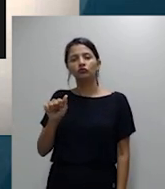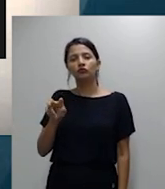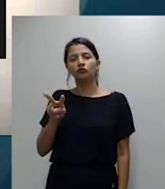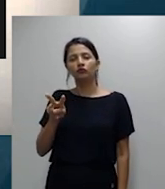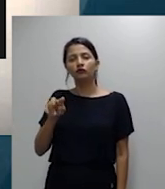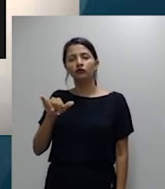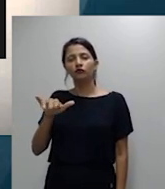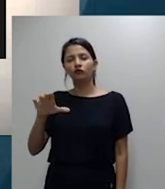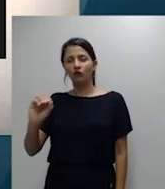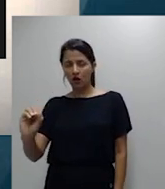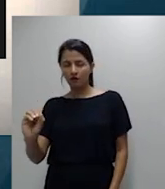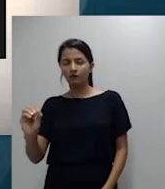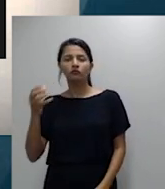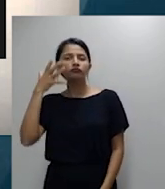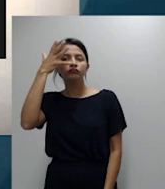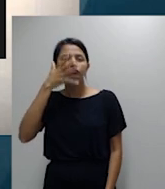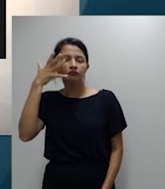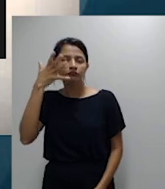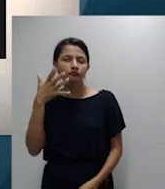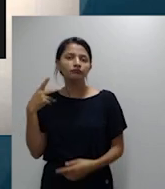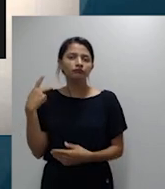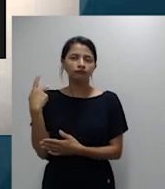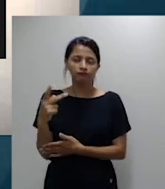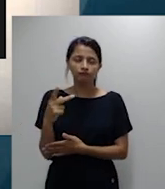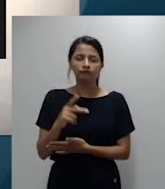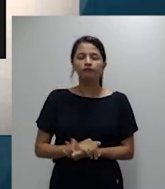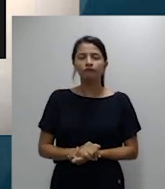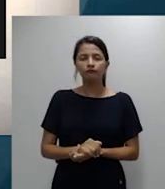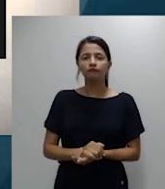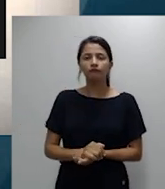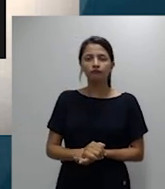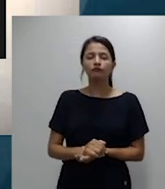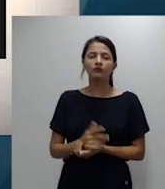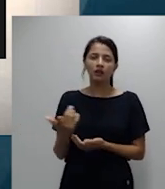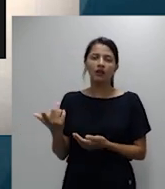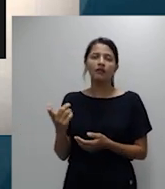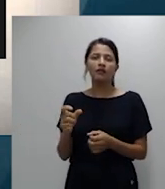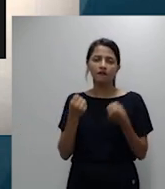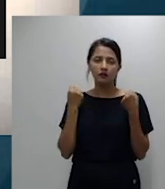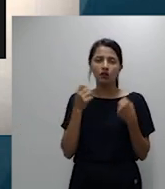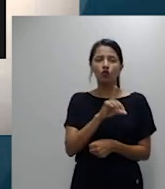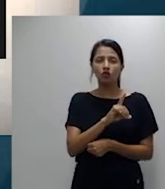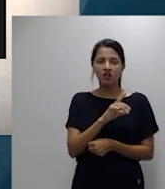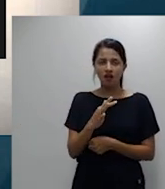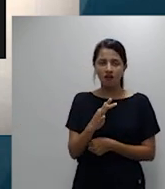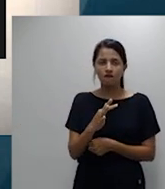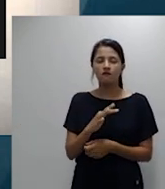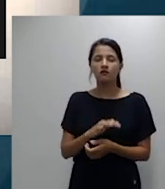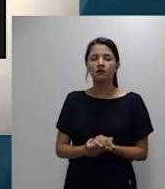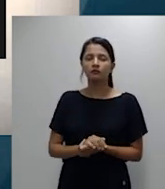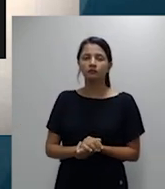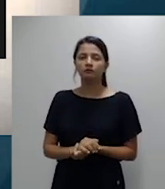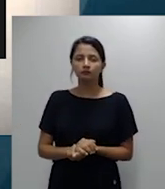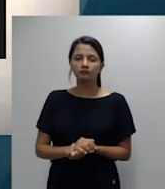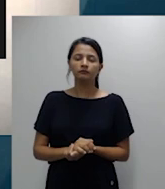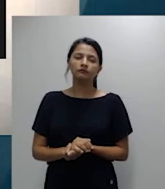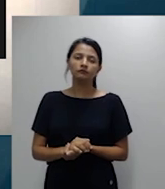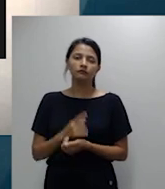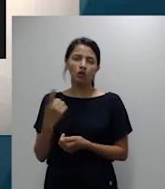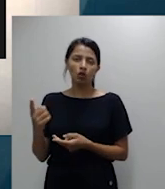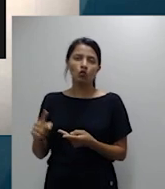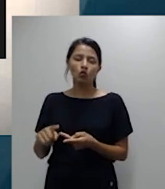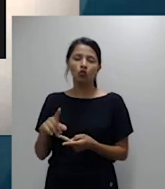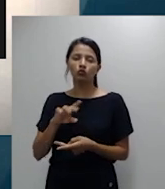pela sua disposição em favor do perito Federal como digito